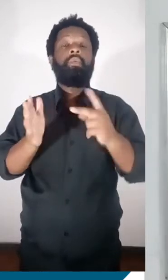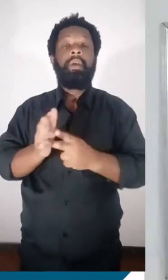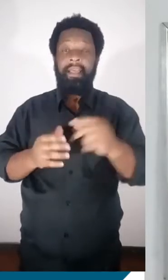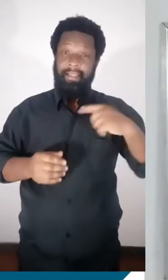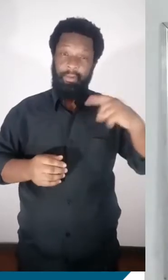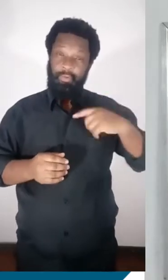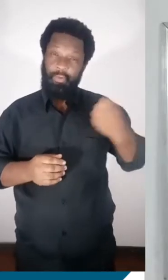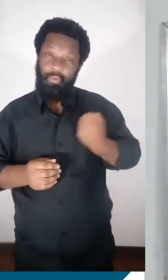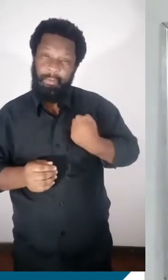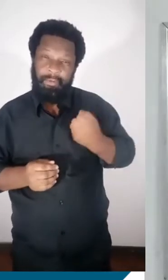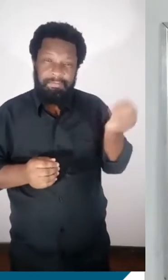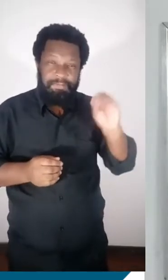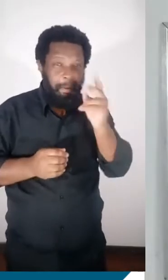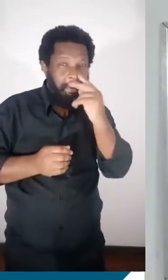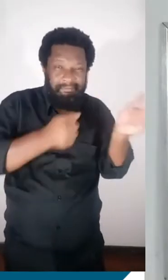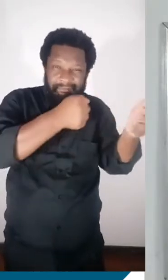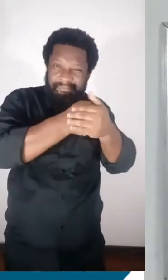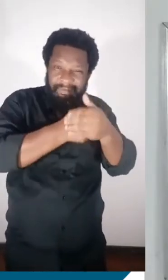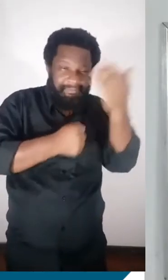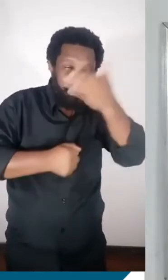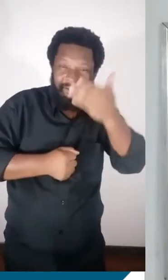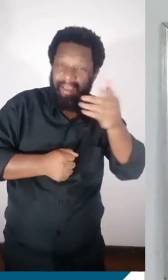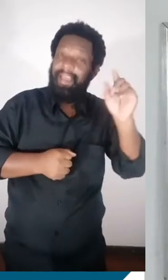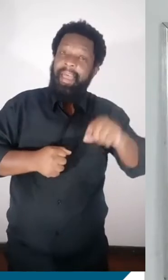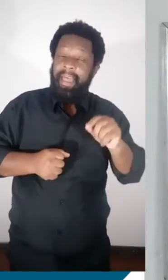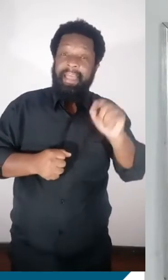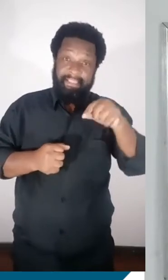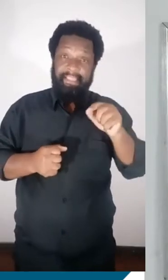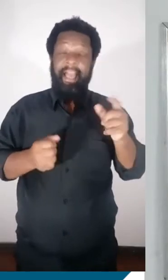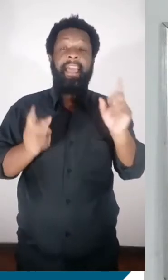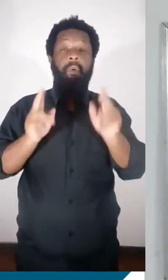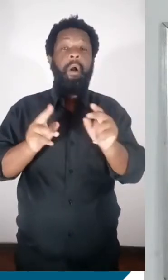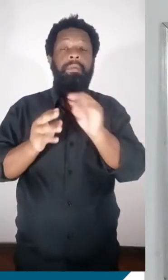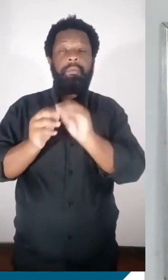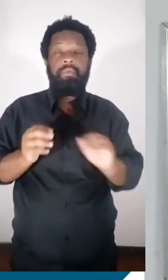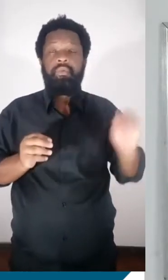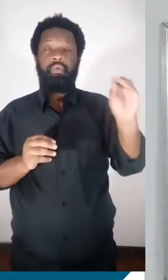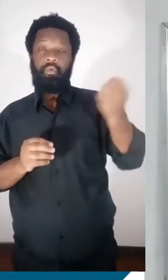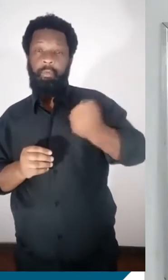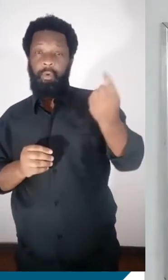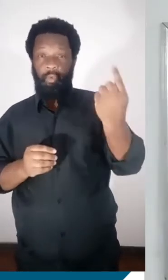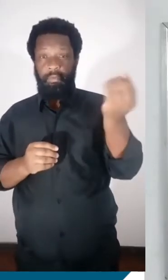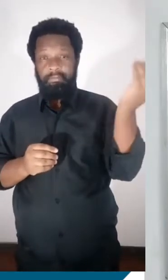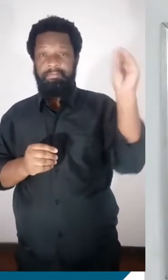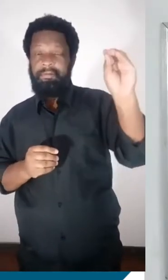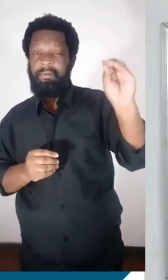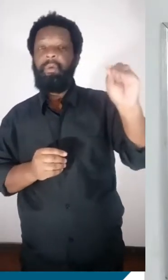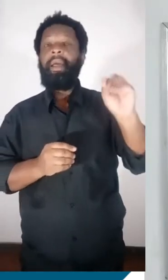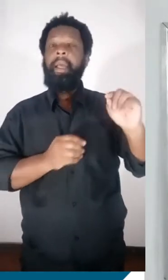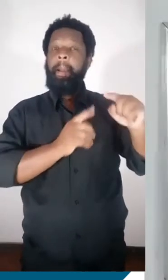tem um número 1zinho escondido aqui, que não aparece. Então, é como se a gente jogasse um 1zinho aqui pra cima.